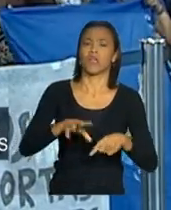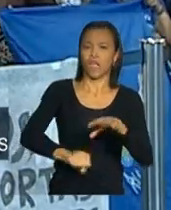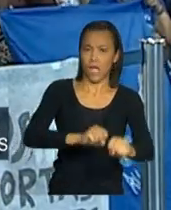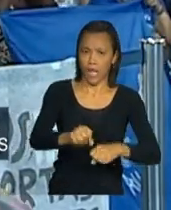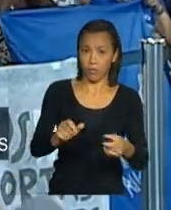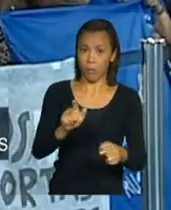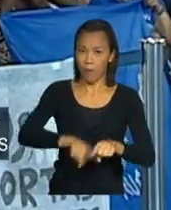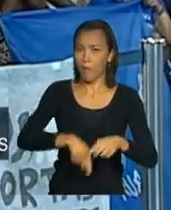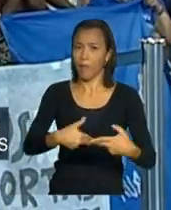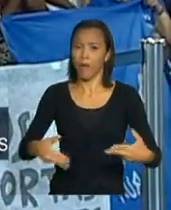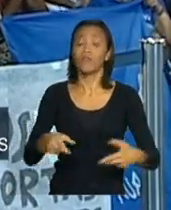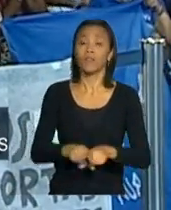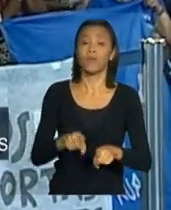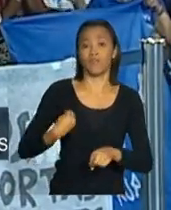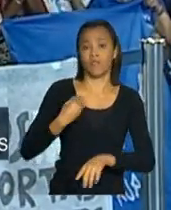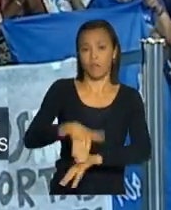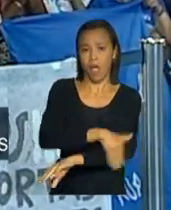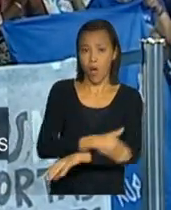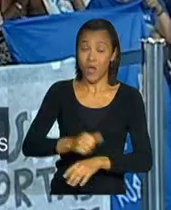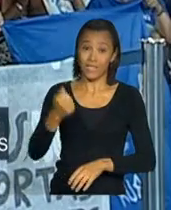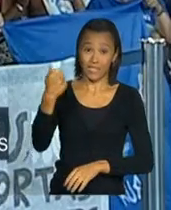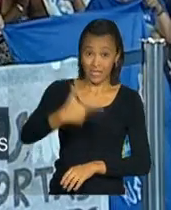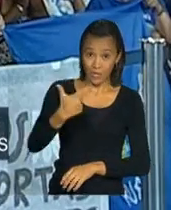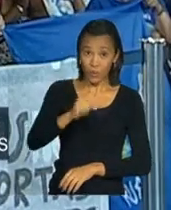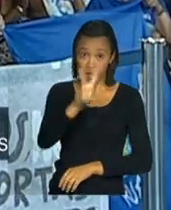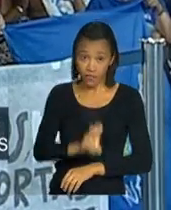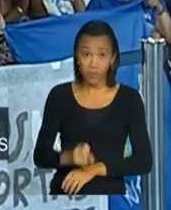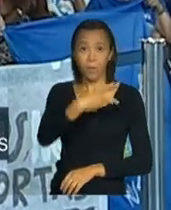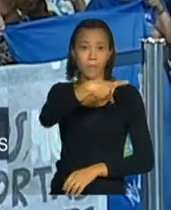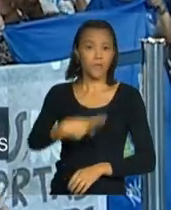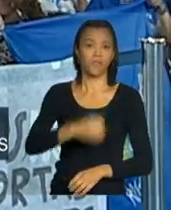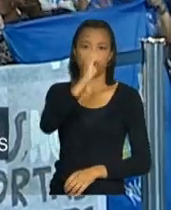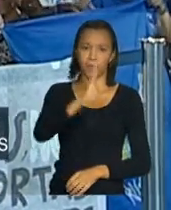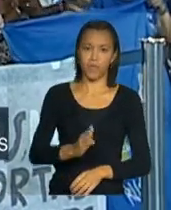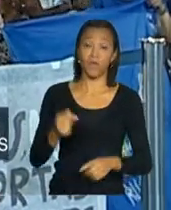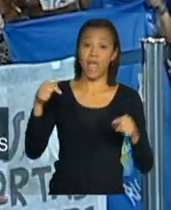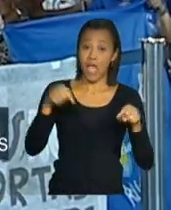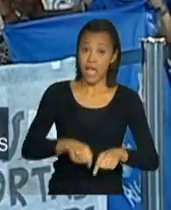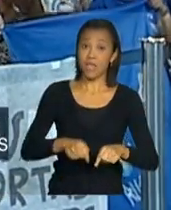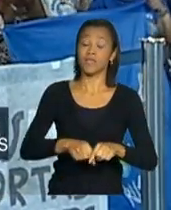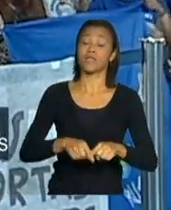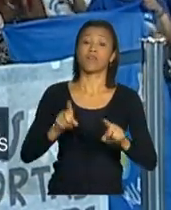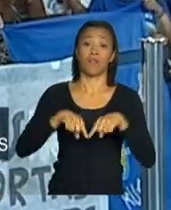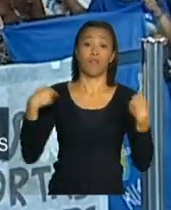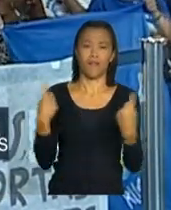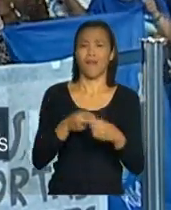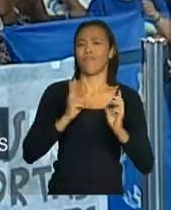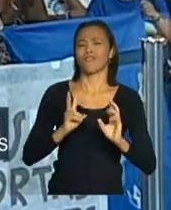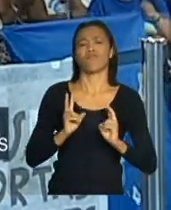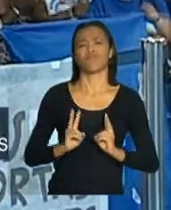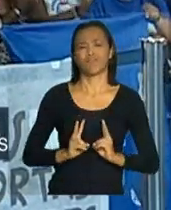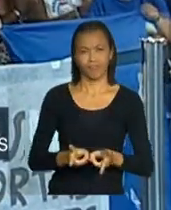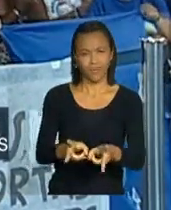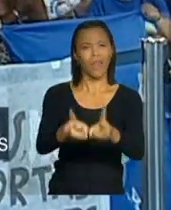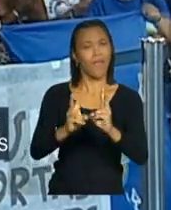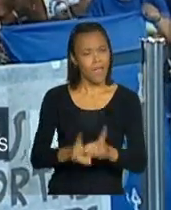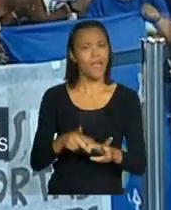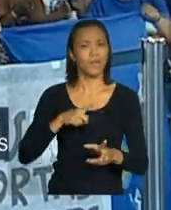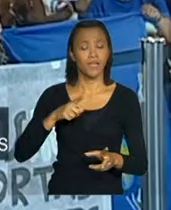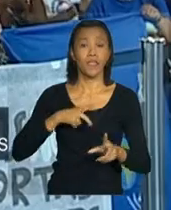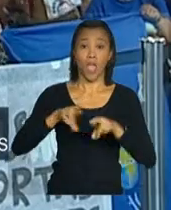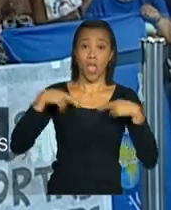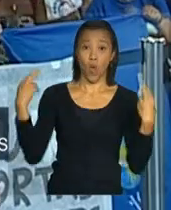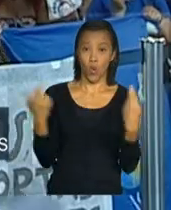rua a segunda vez como Presidenta da República e esse evento aqui em São Paulo já é tradicional e reúne